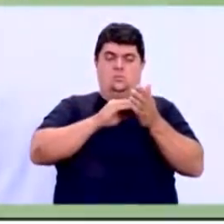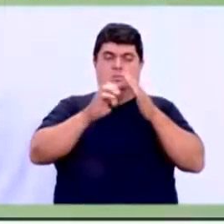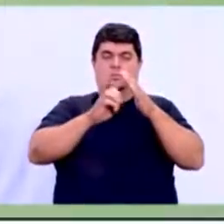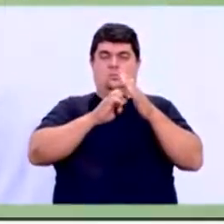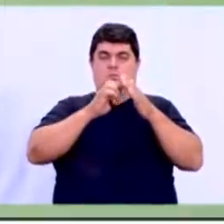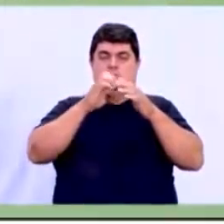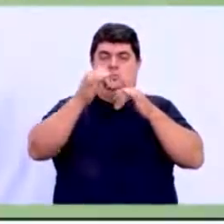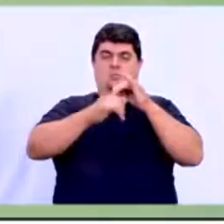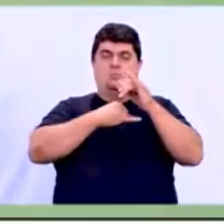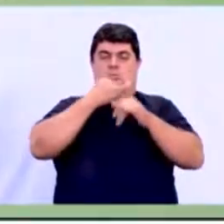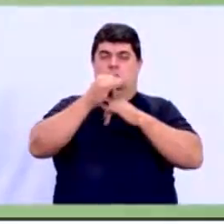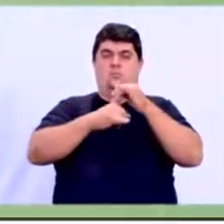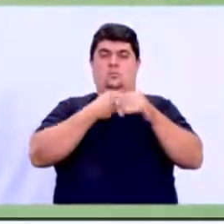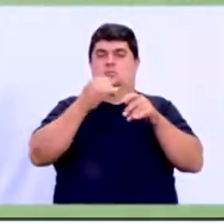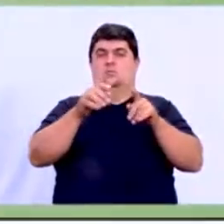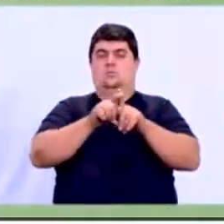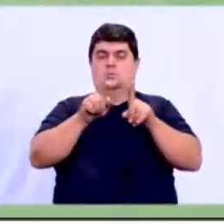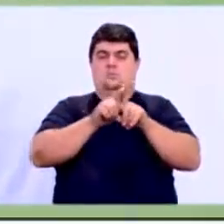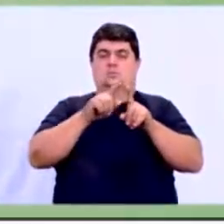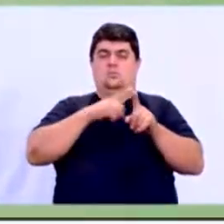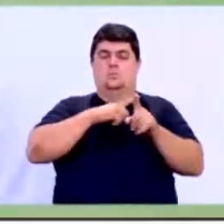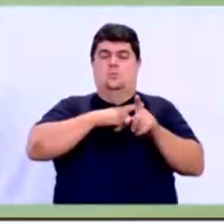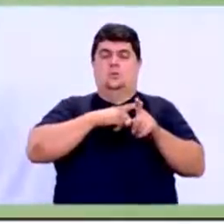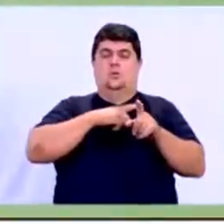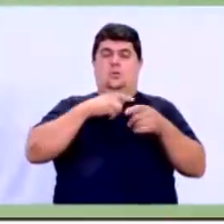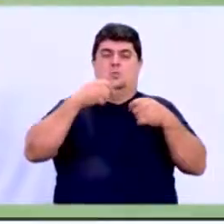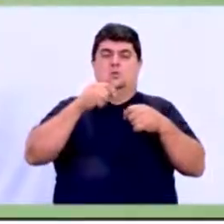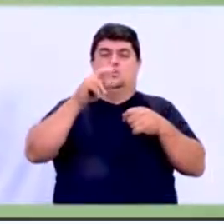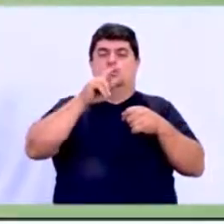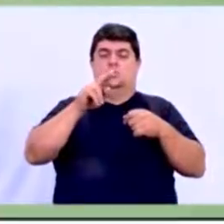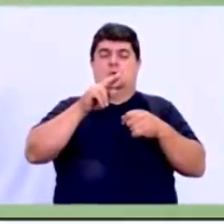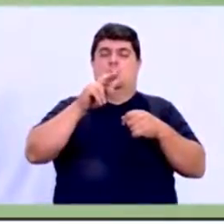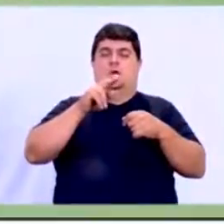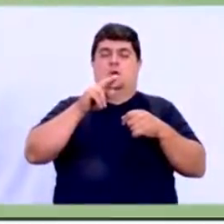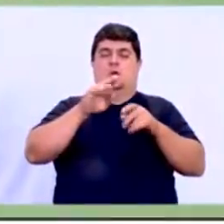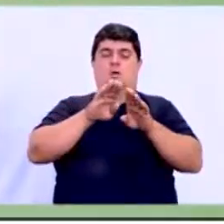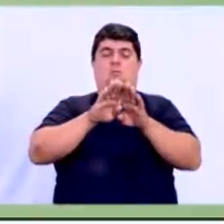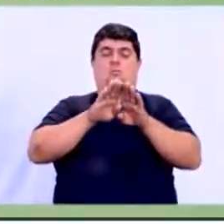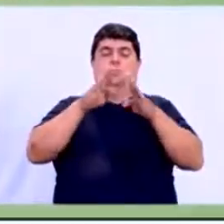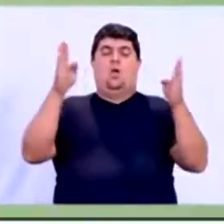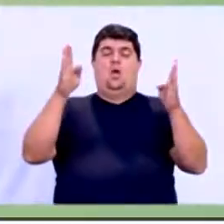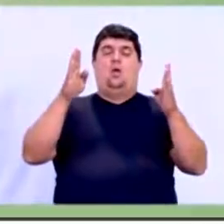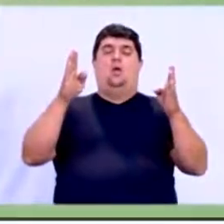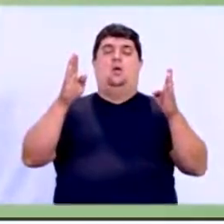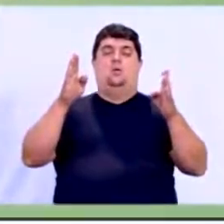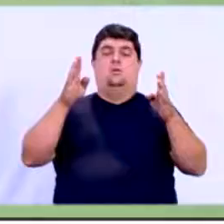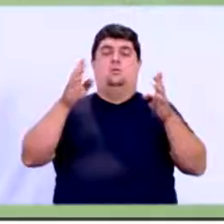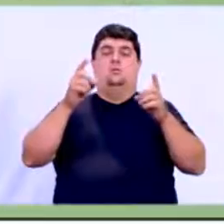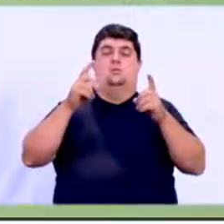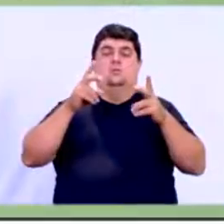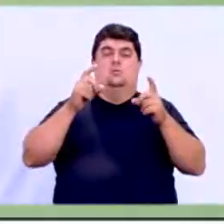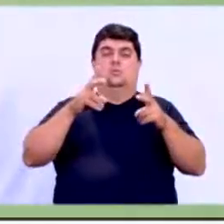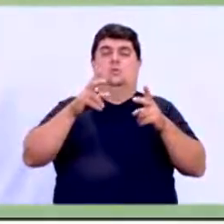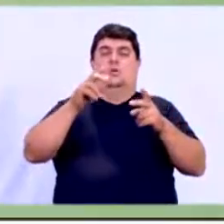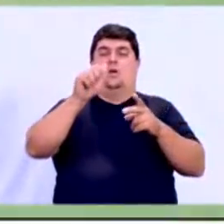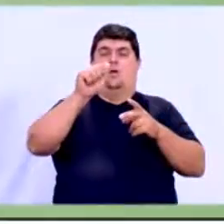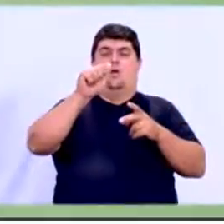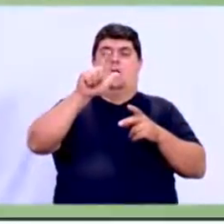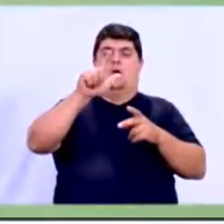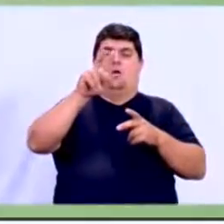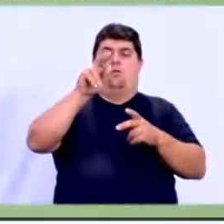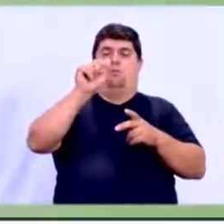O terceiro passo, ele consta de um alvará de funcionamento, que tem então o CNPJ. Então já vá